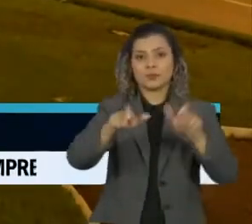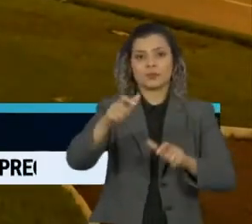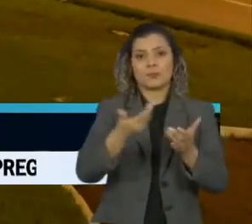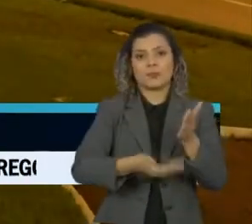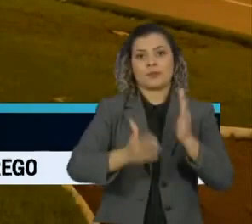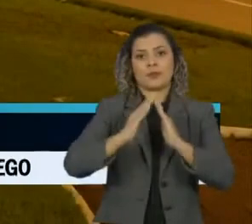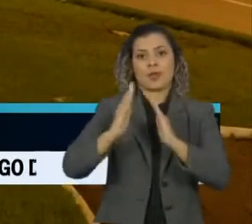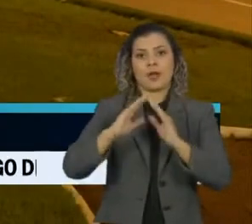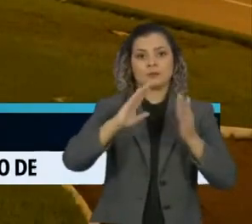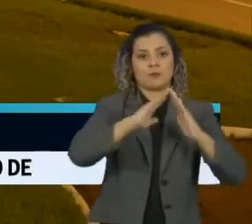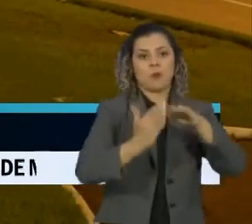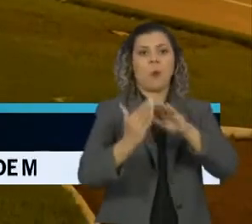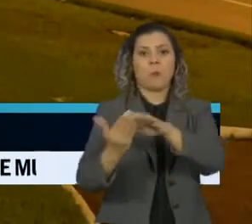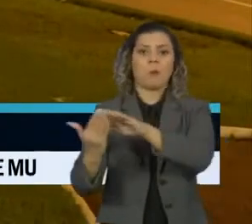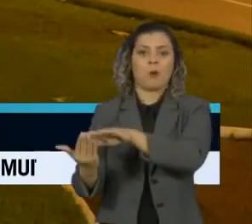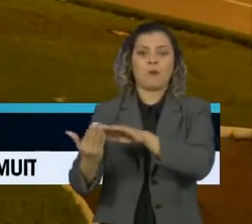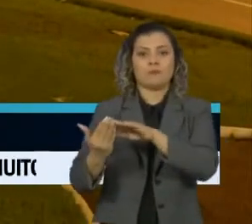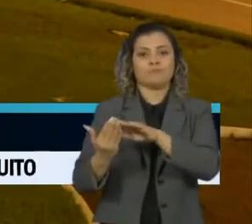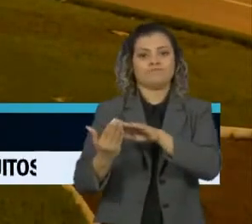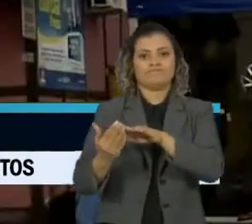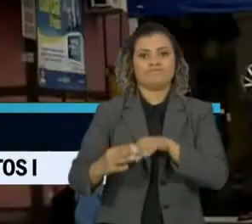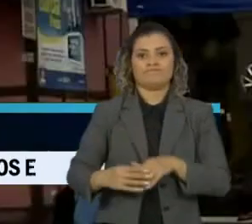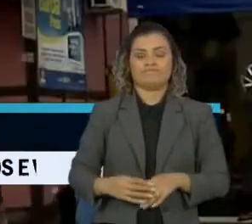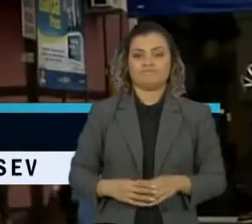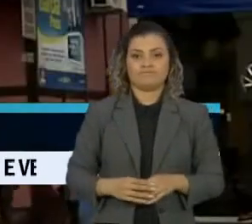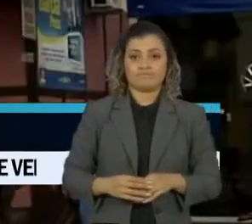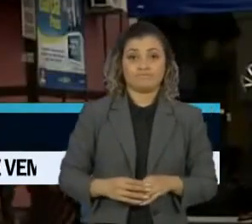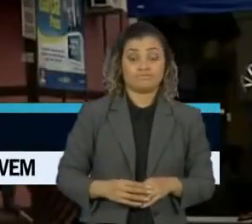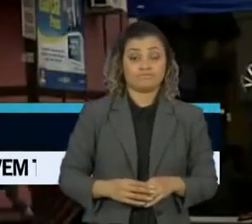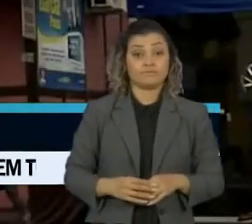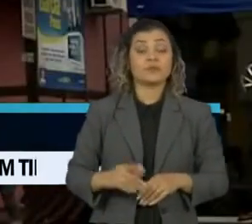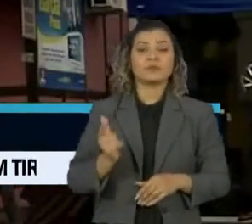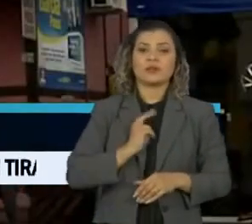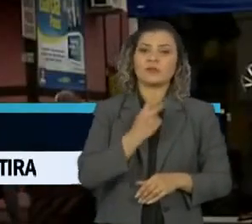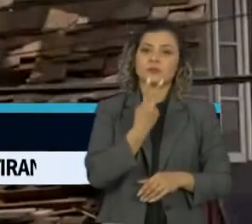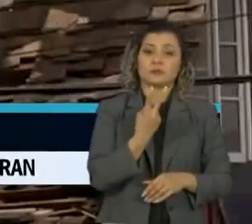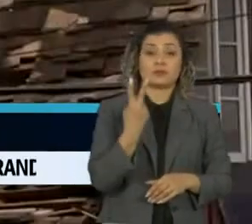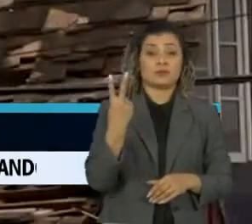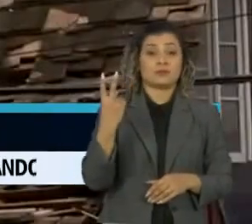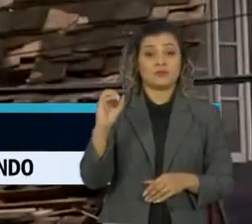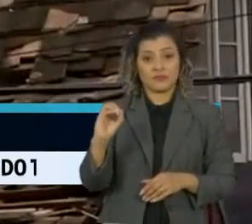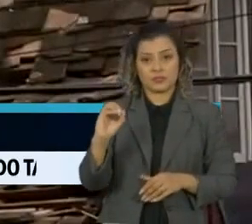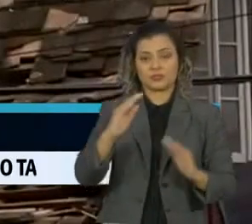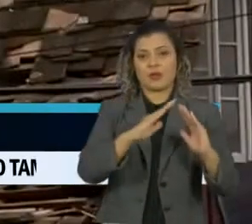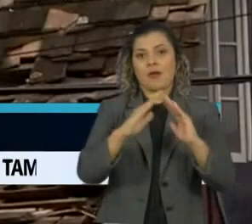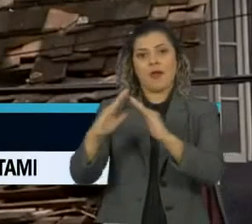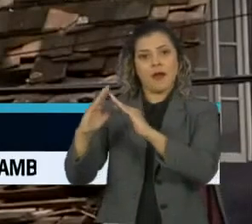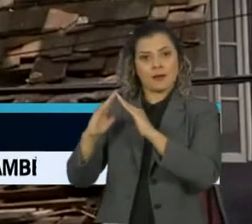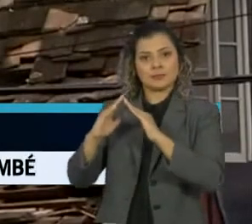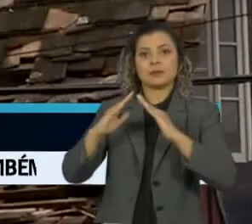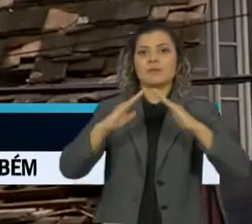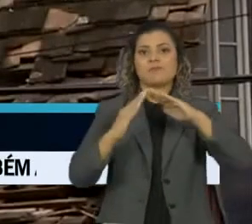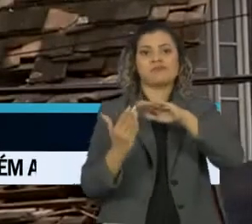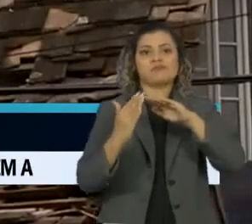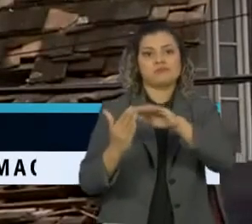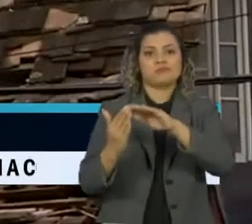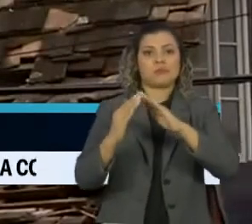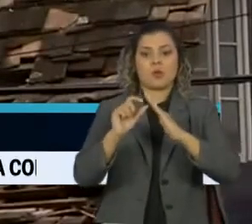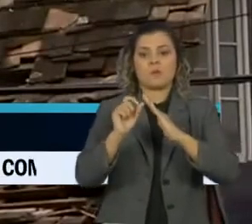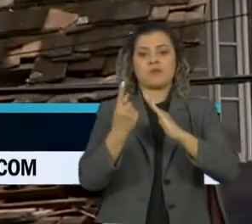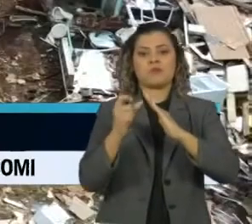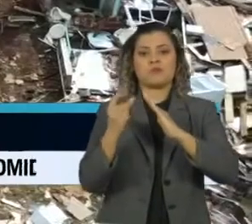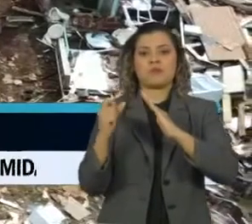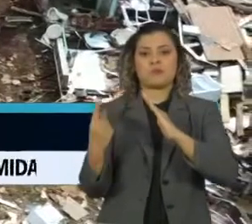estão desabrigadas ou desalojadas. Pelo menos 220 casas tiveram telhados danificados